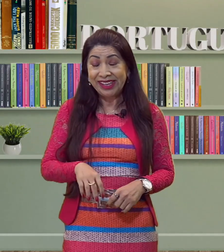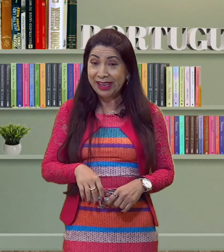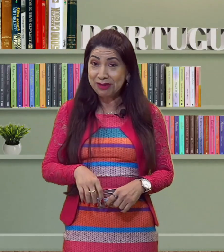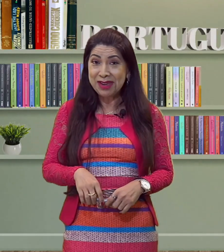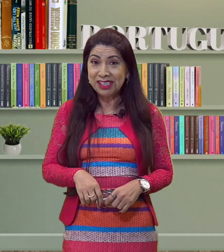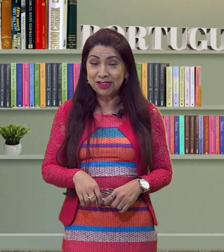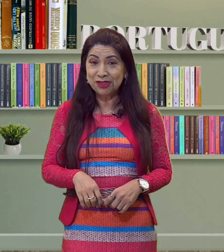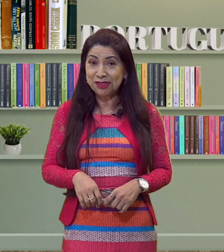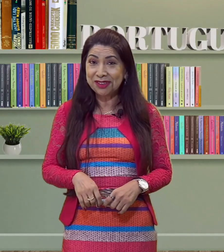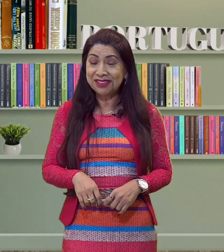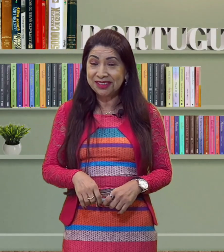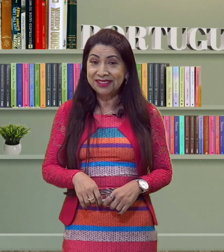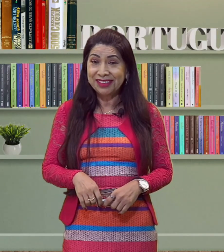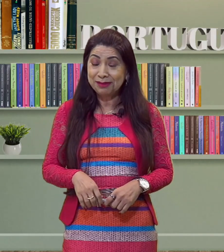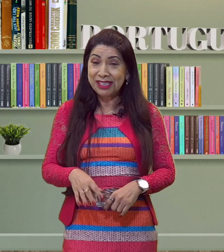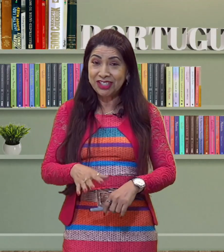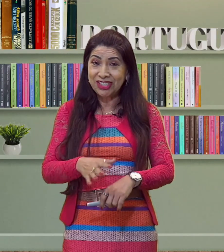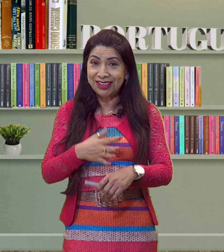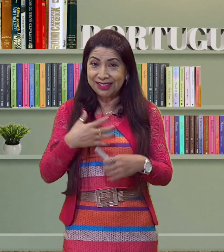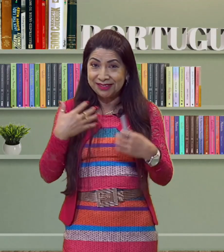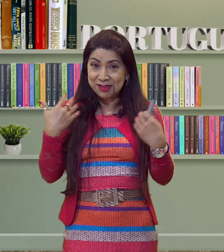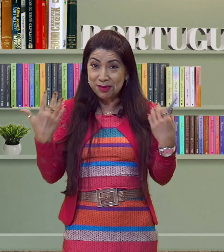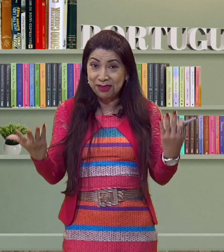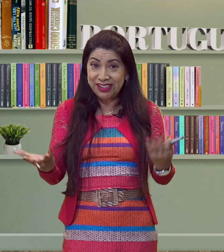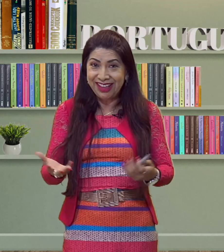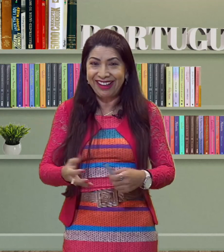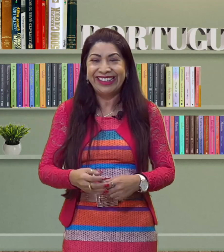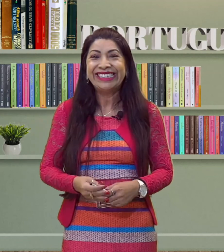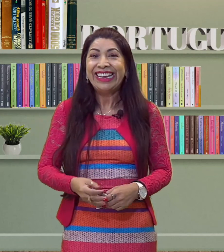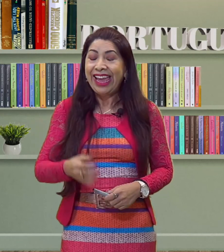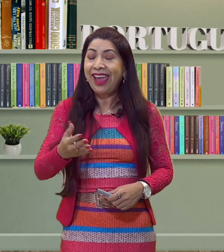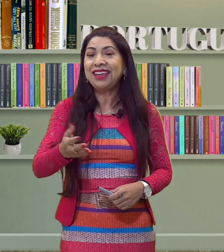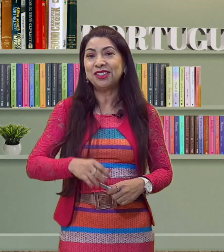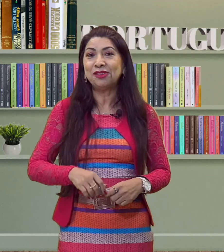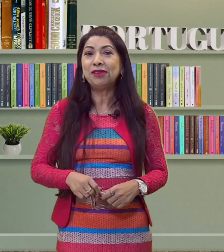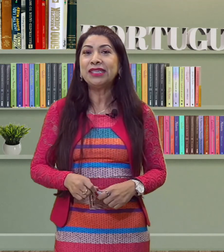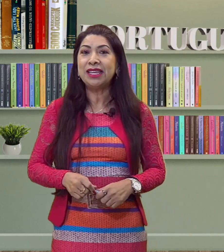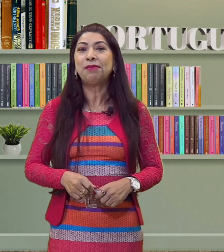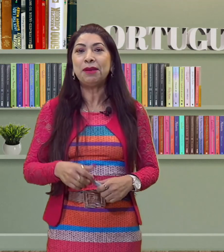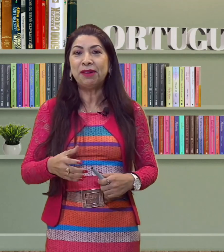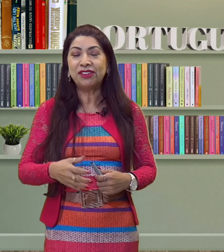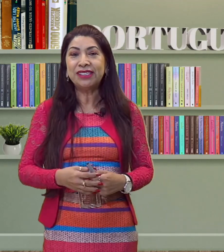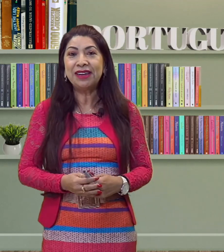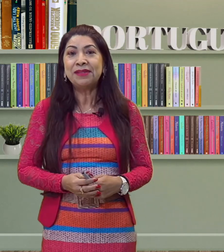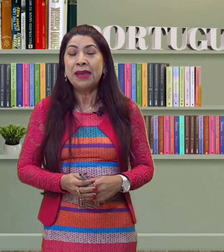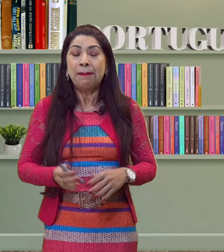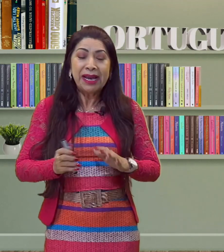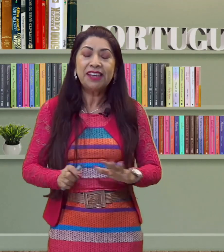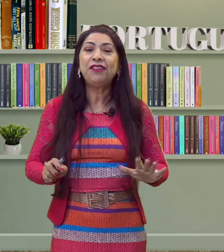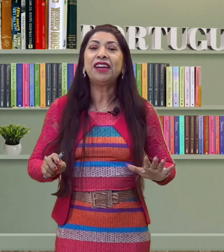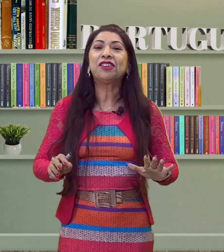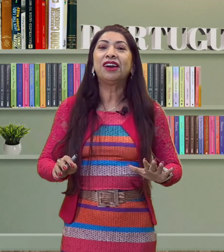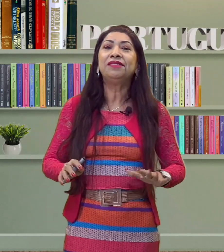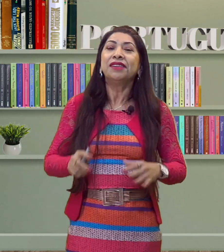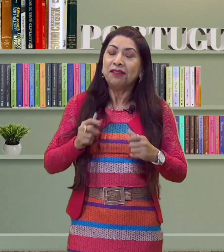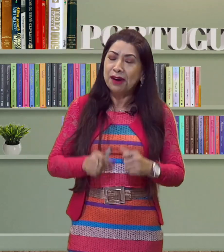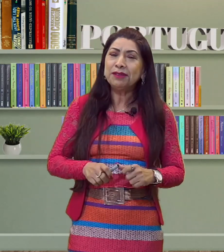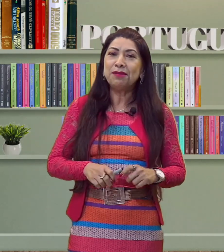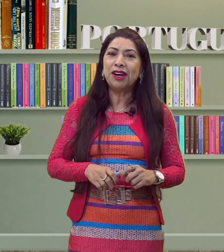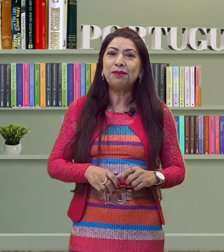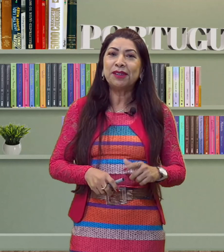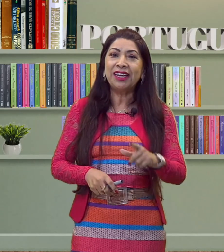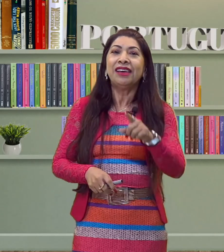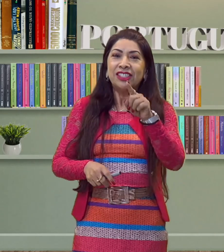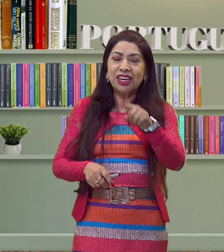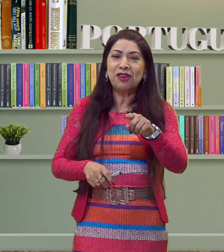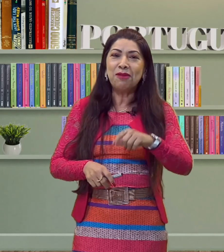porque realmente eu tô mexida, comovida. É isso, um exemplo aí pra você. Mas enfim, agora